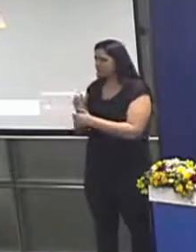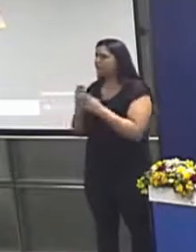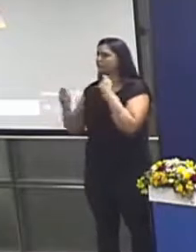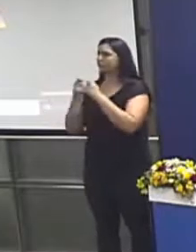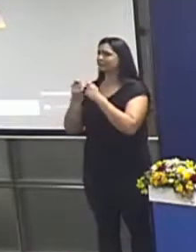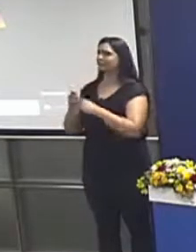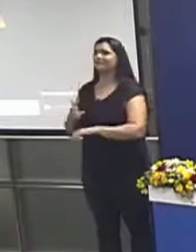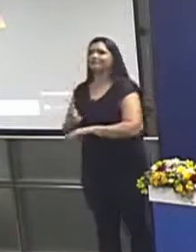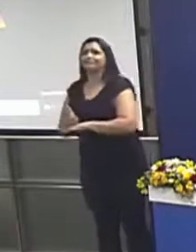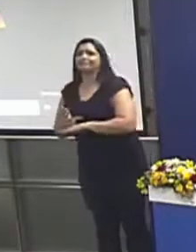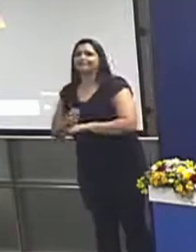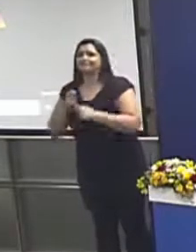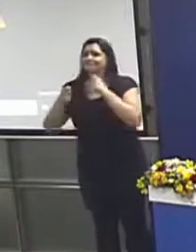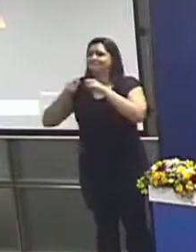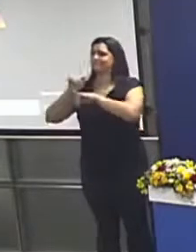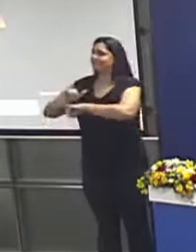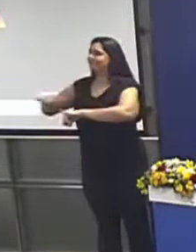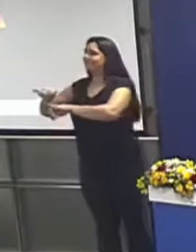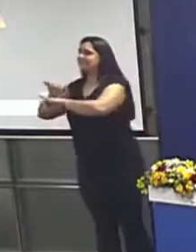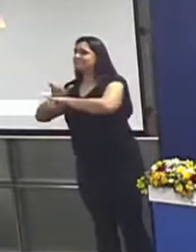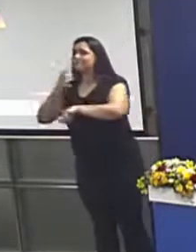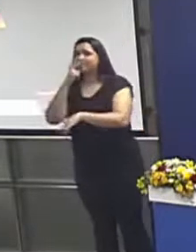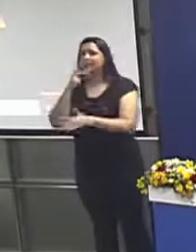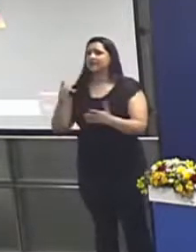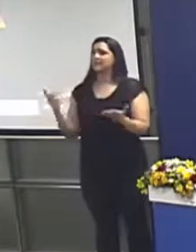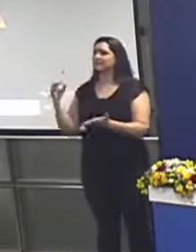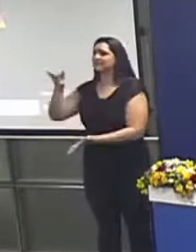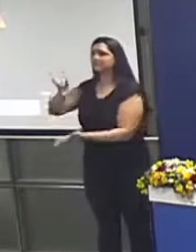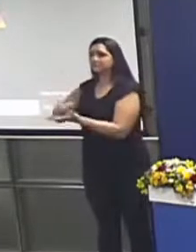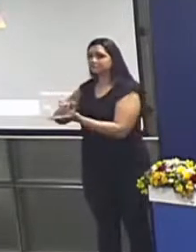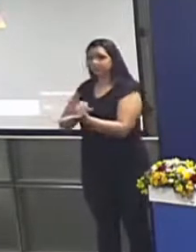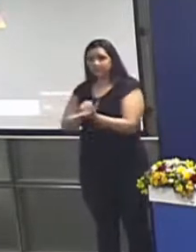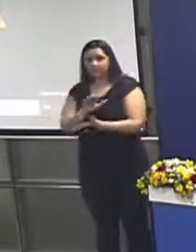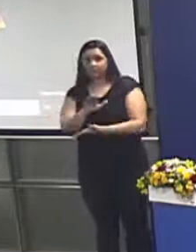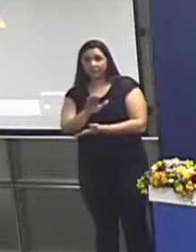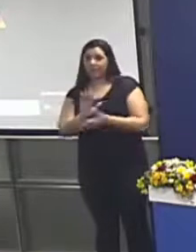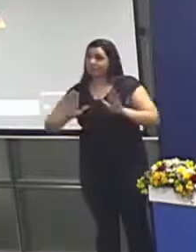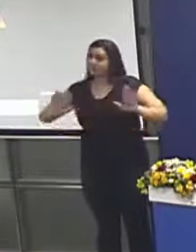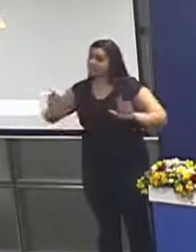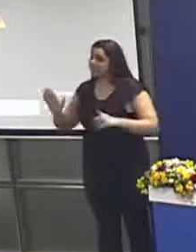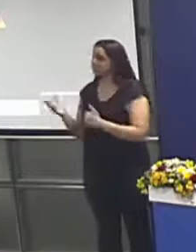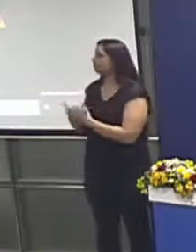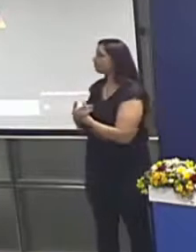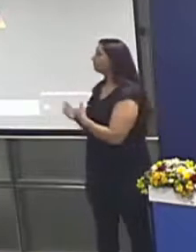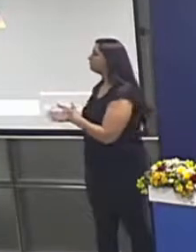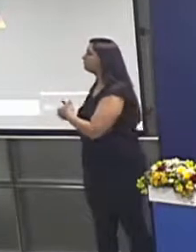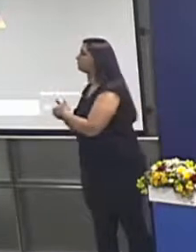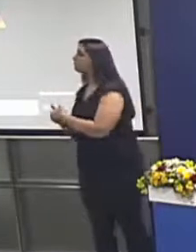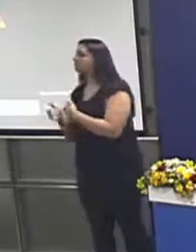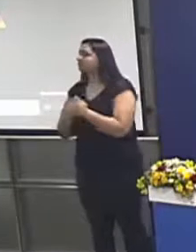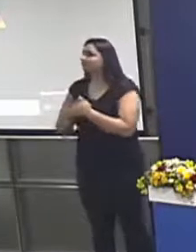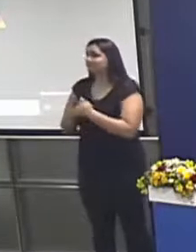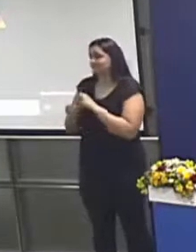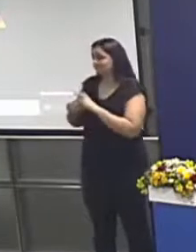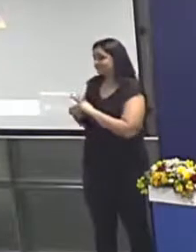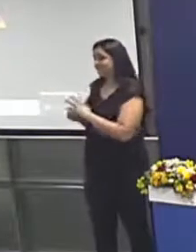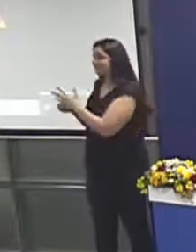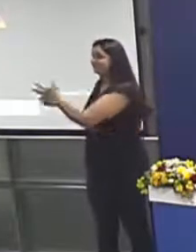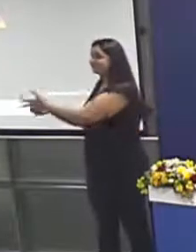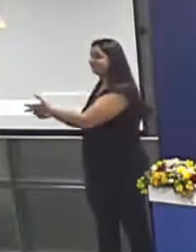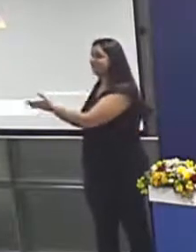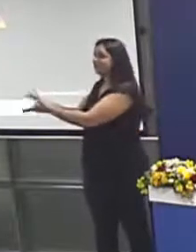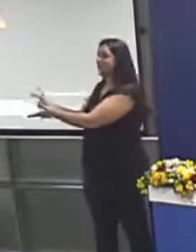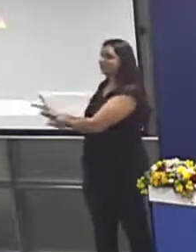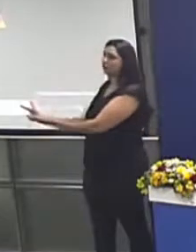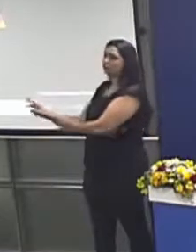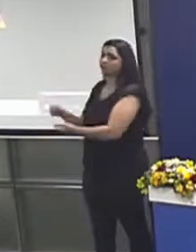jornal e a emissora operando de forma legal? Foi demitido, mas não esconde o medo. Entregaram um anel para não perder o